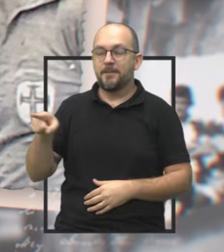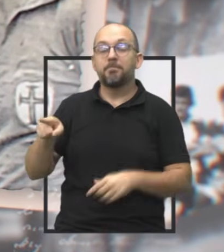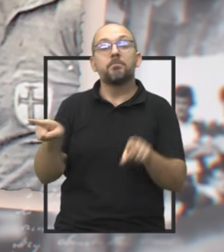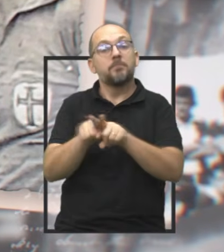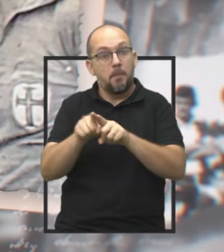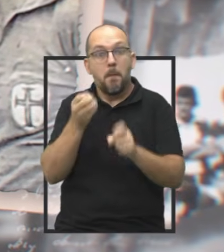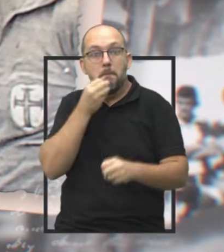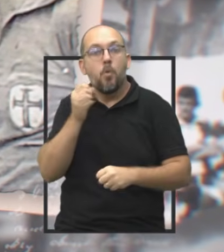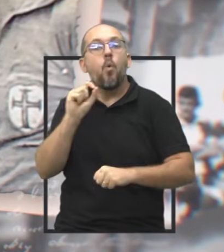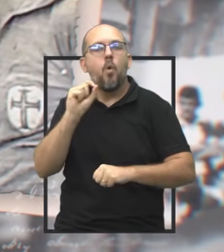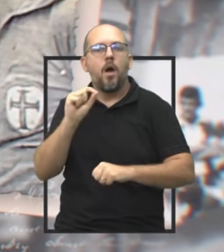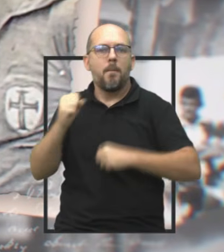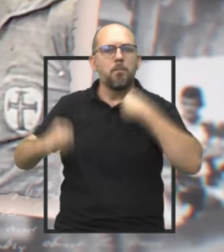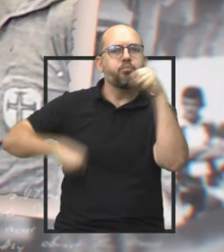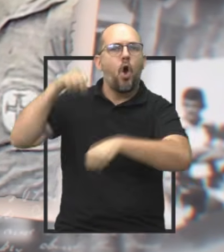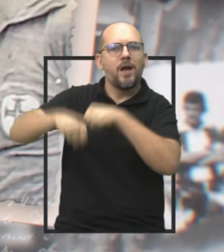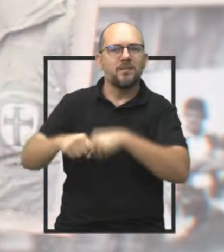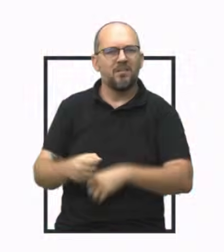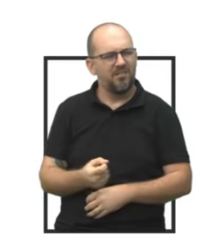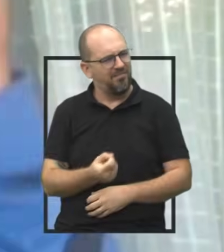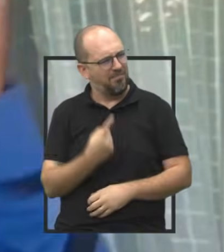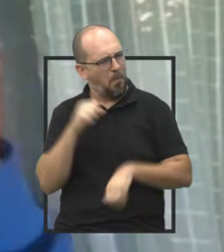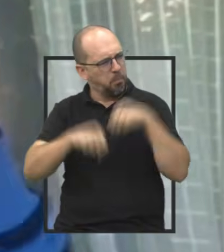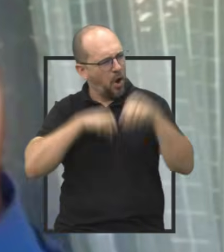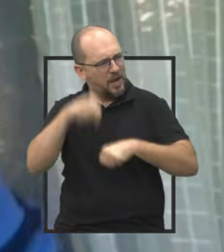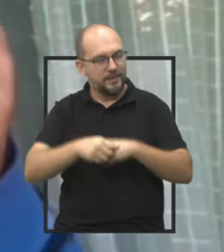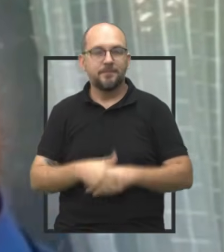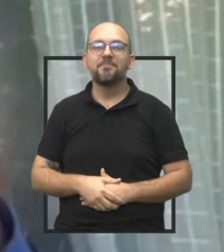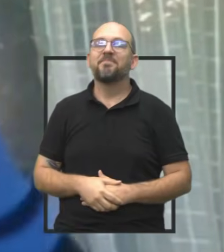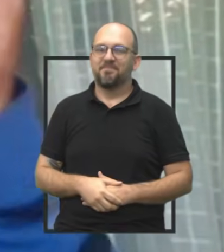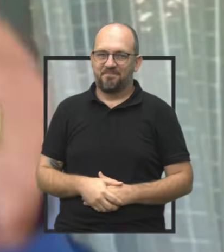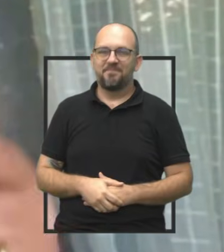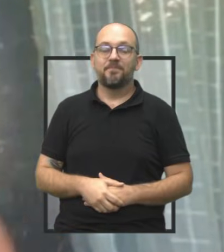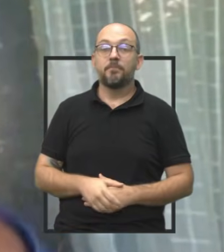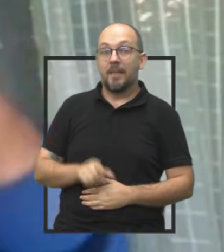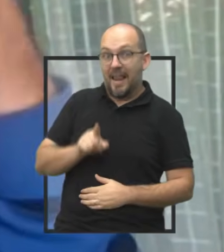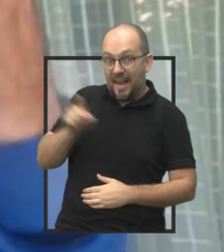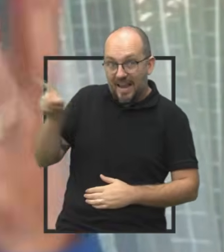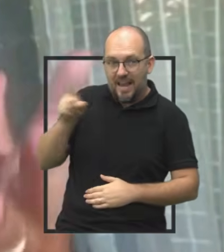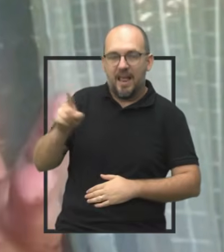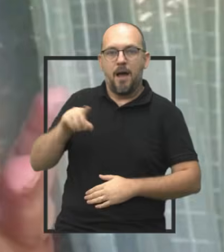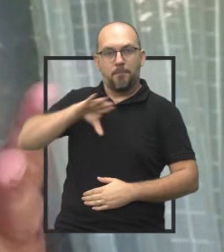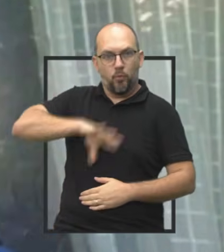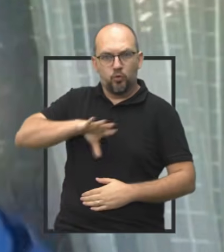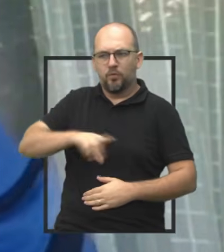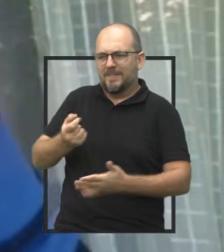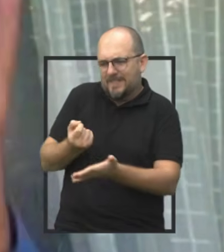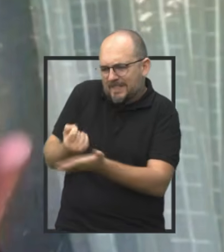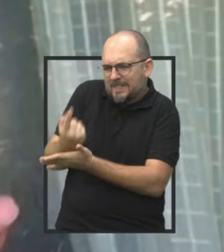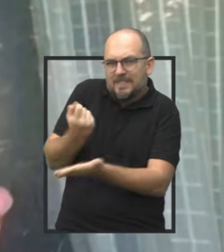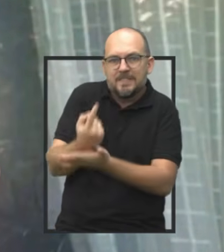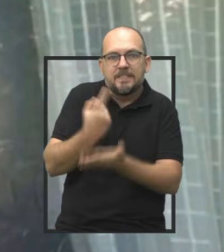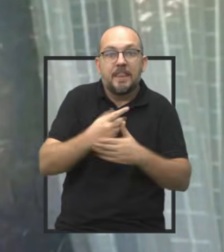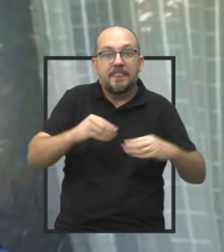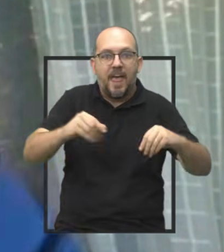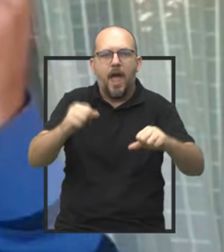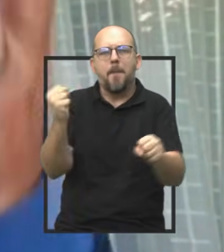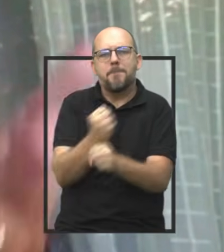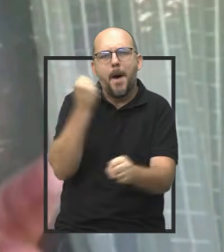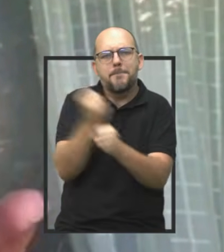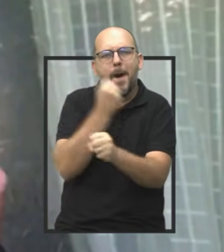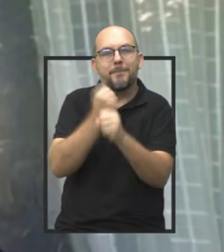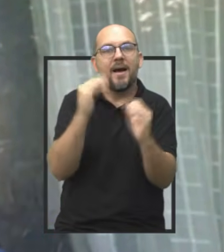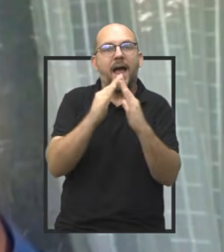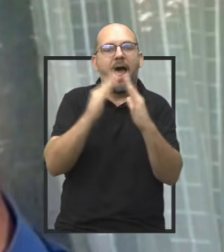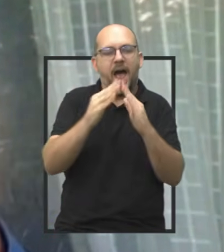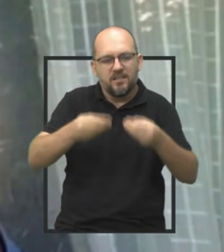boxe também, viu? Boxe? Lutador de boxe. Lá, o Zé Maria investiu, comprou terras, fez casas,